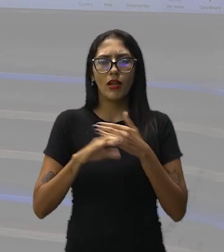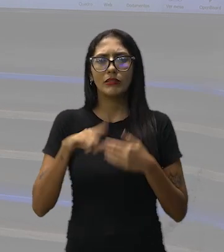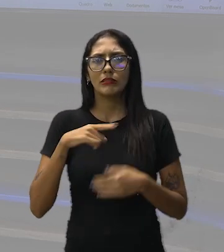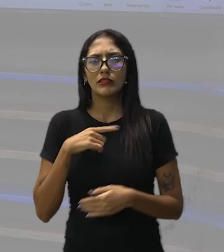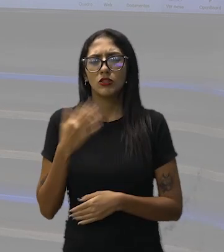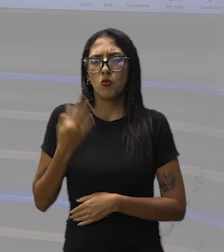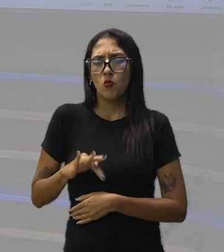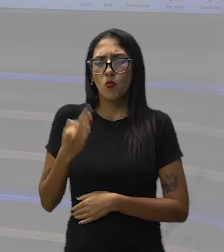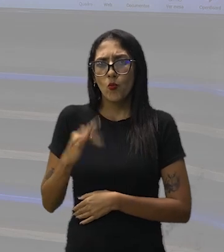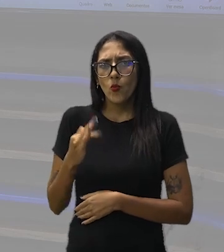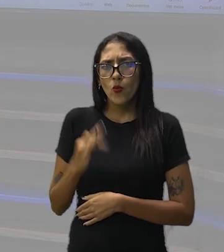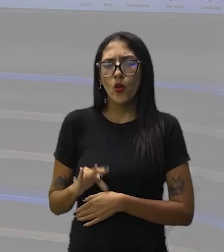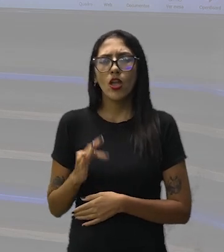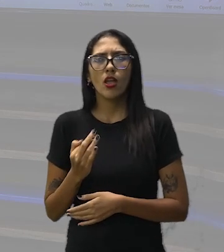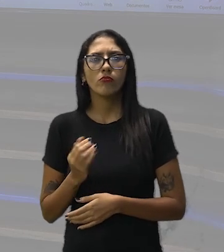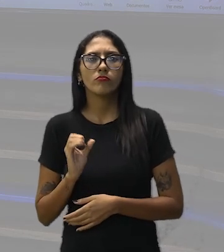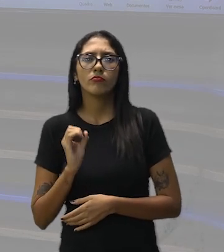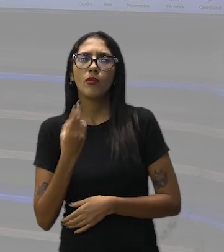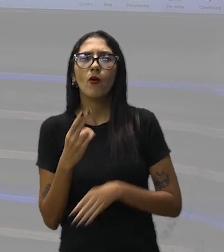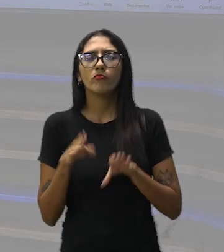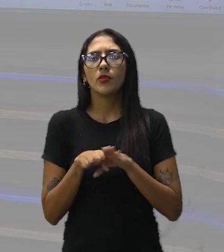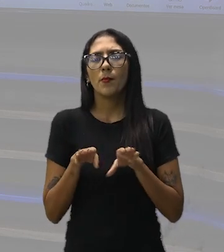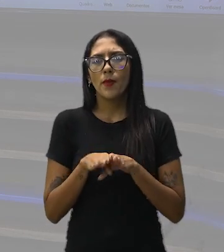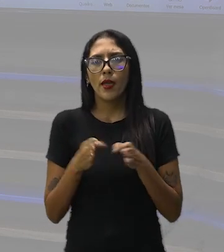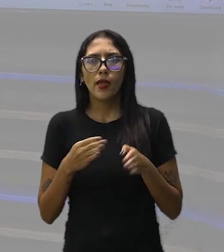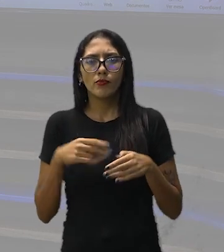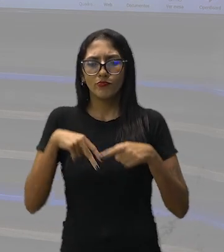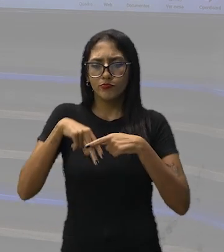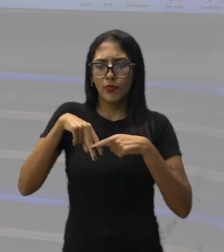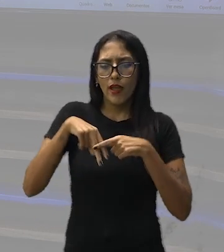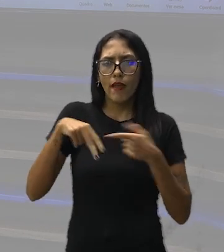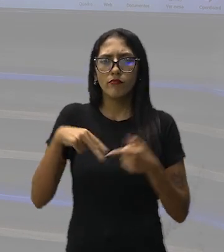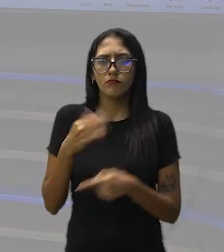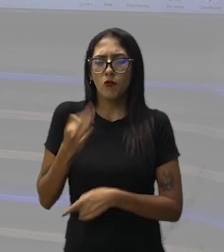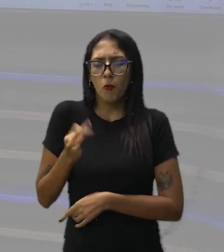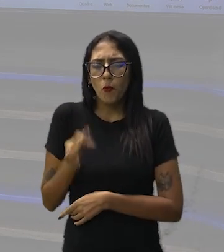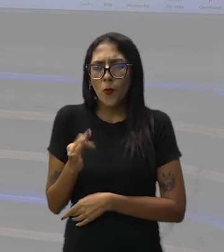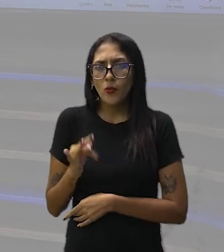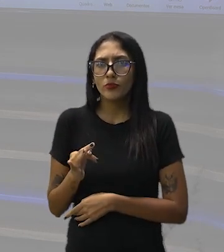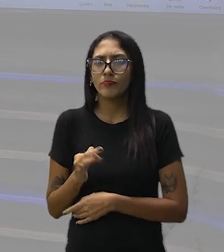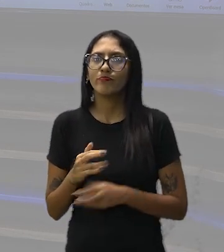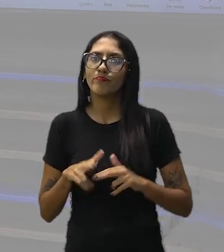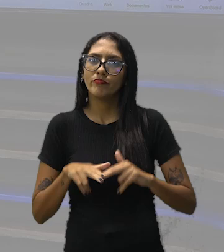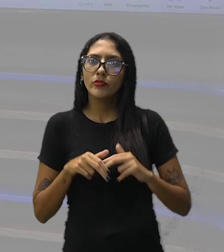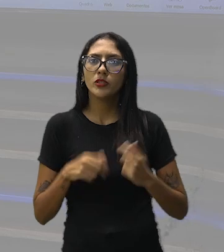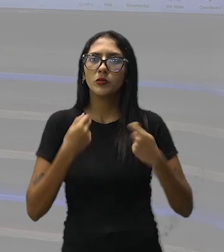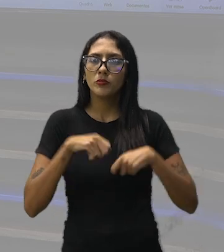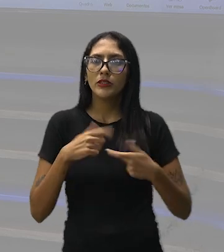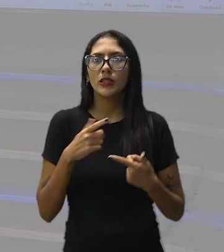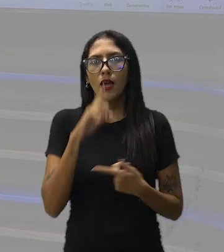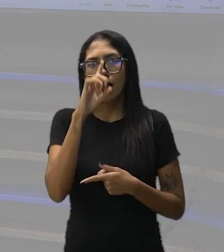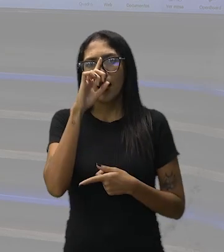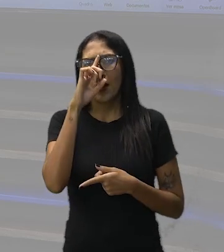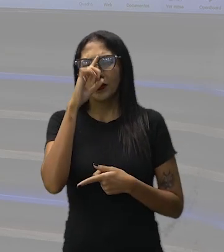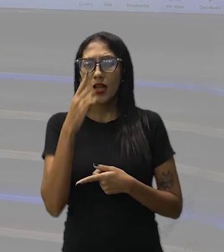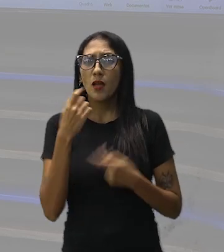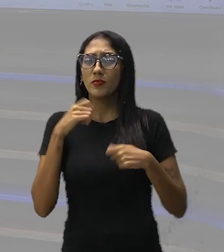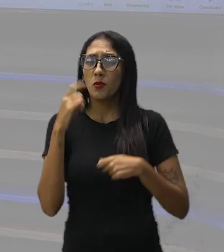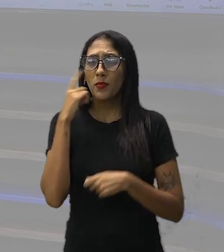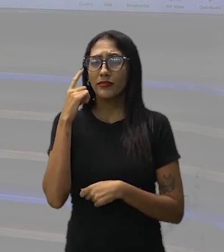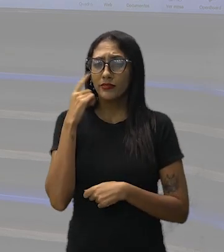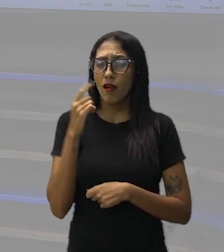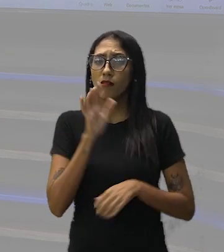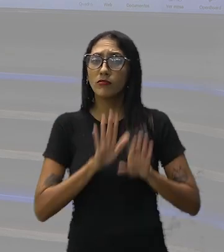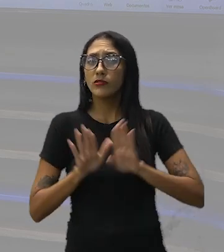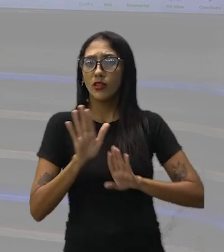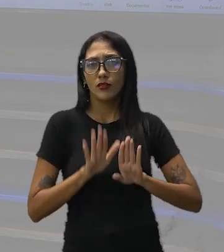vai te causar danos aí nas articulações. Então, você tem que ter muito cuidado ao consumir esse tipo de